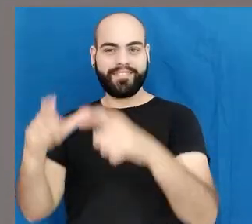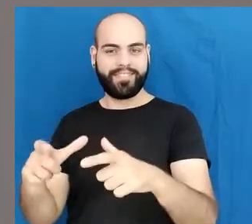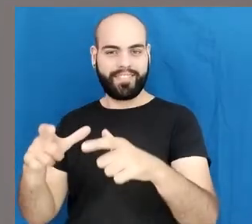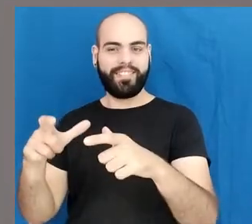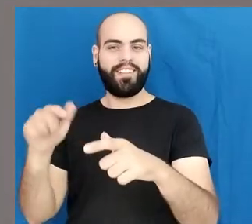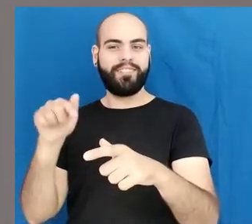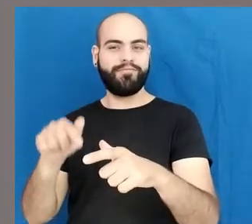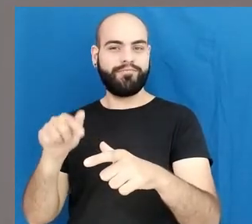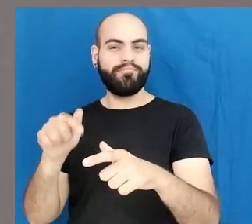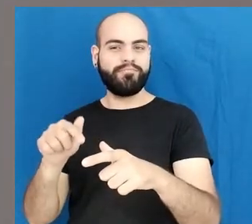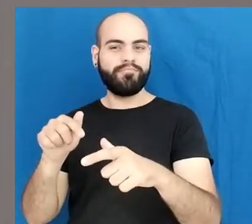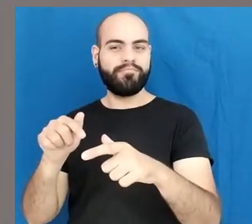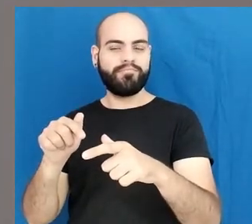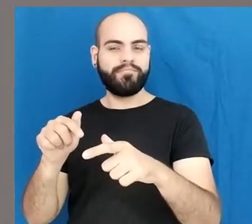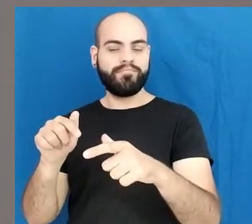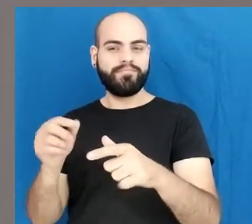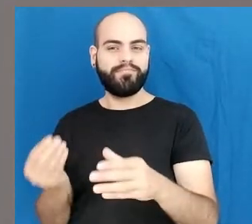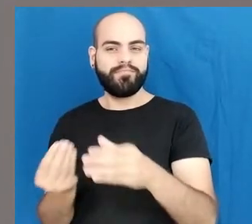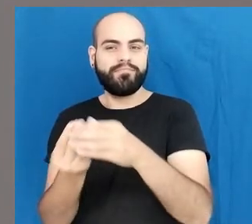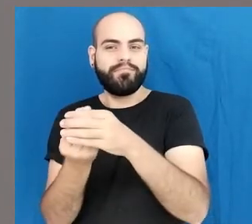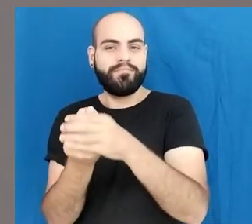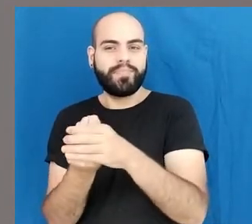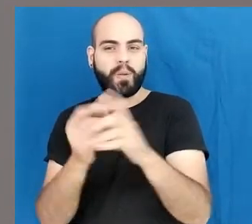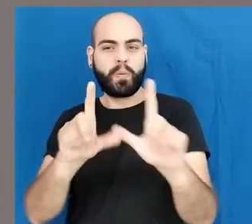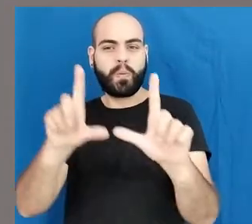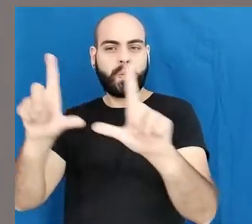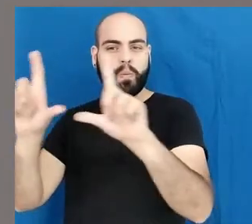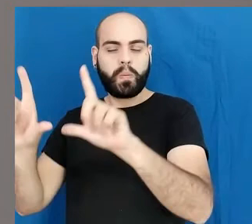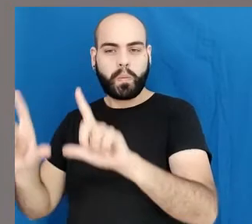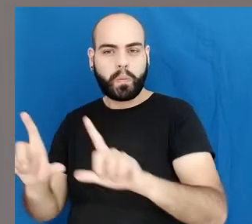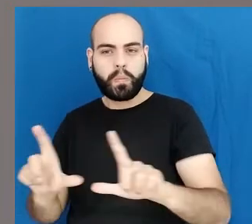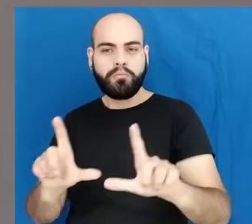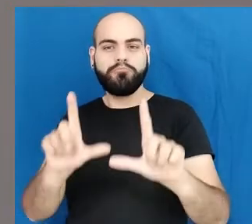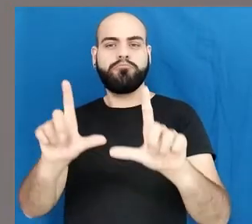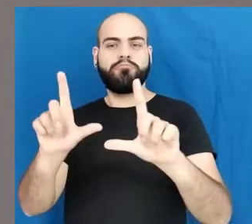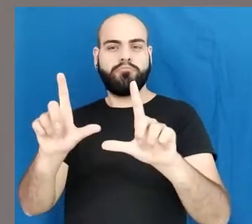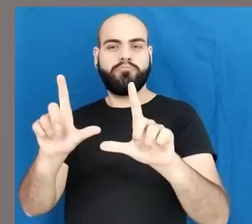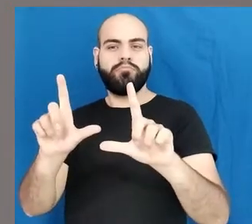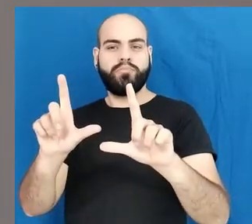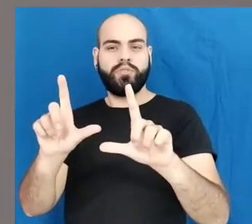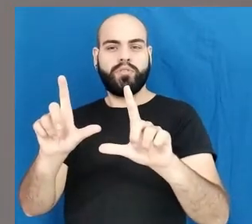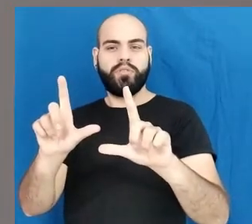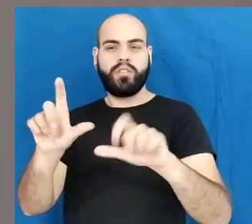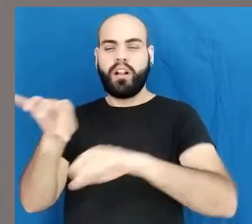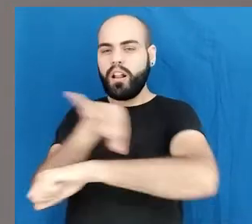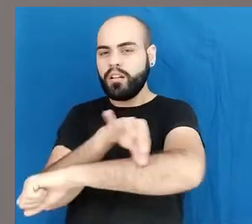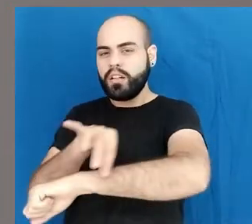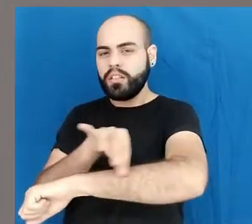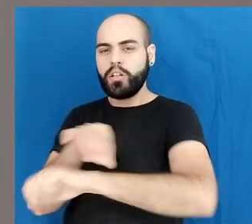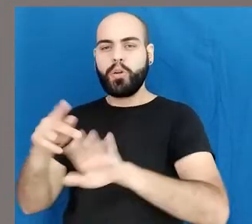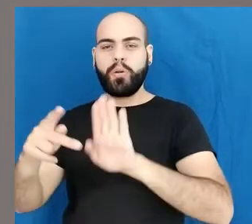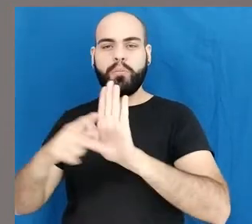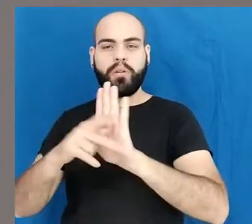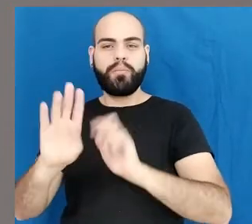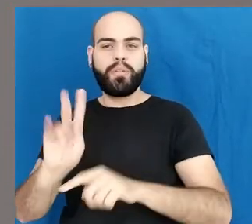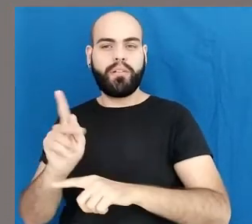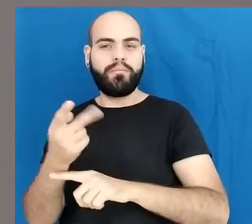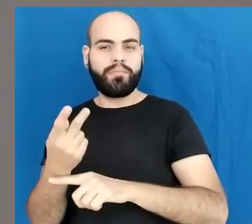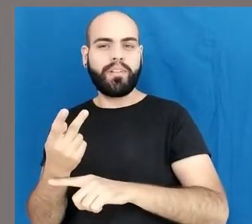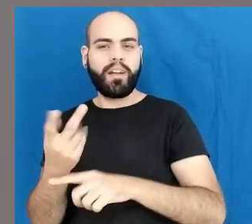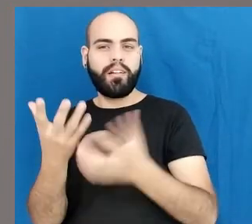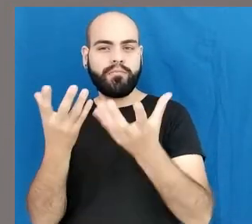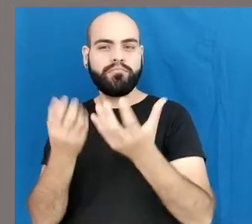ideia de que a Casa do Baile pudesse se inserir nas mostras sobre urbanismo em Belo Horizonte e